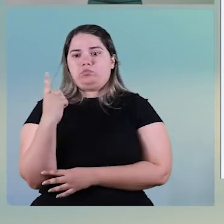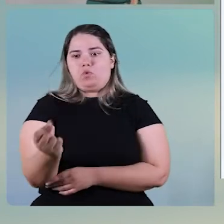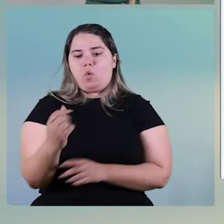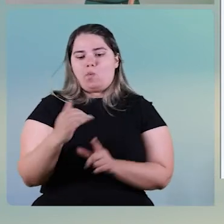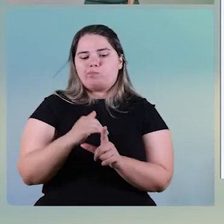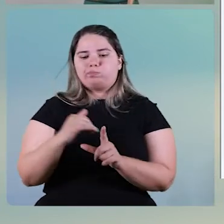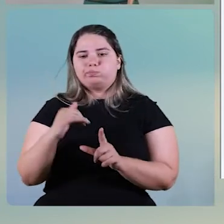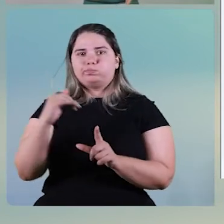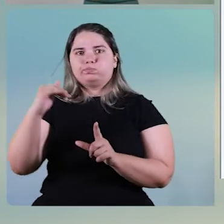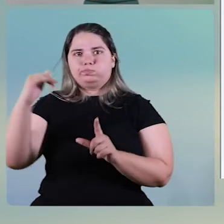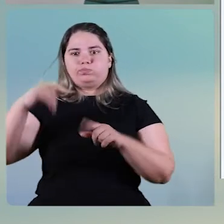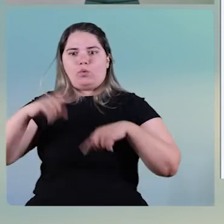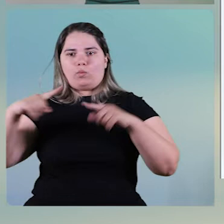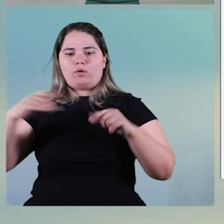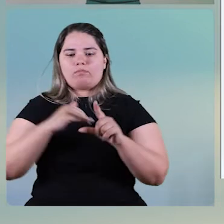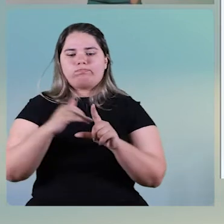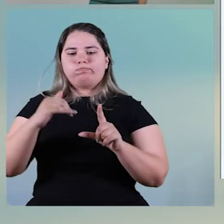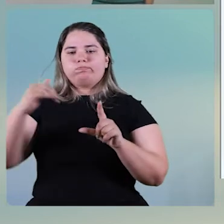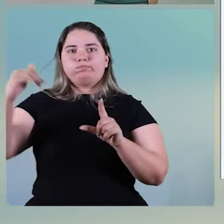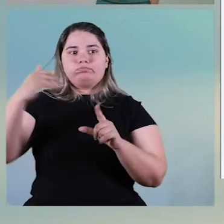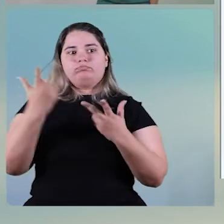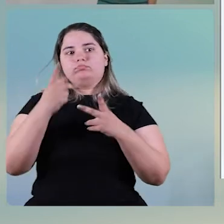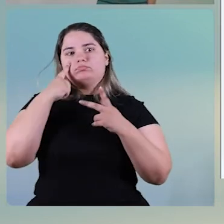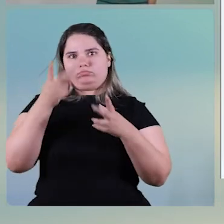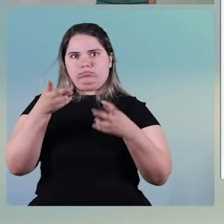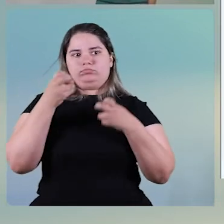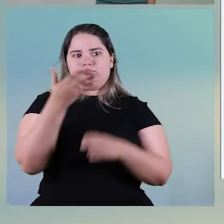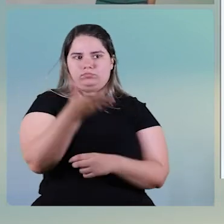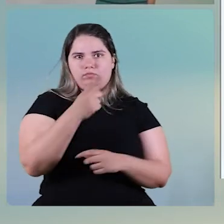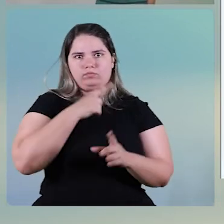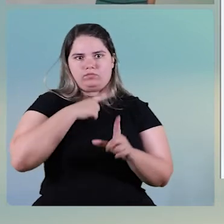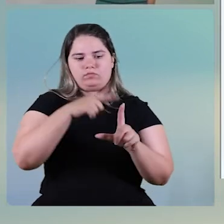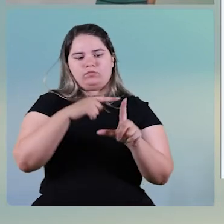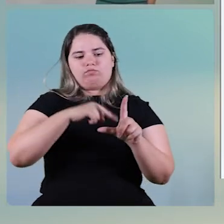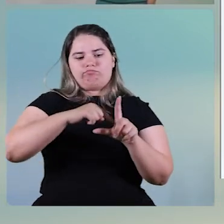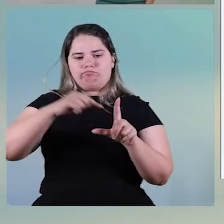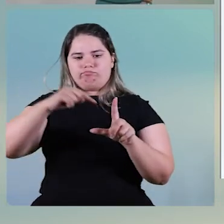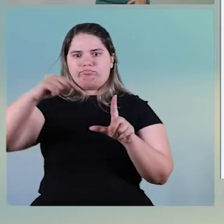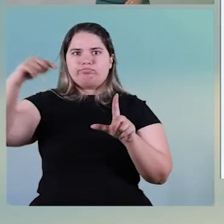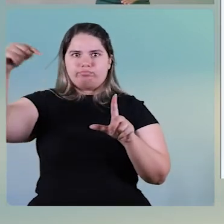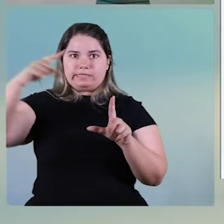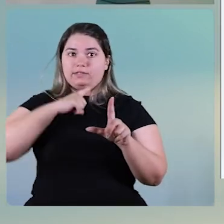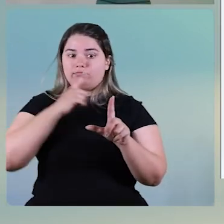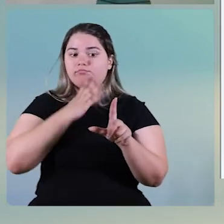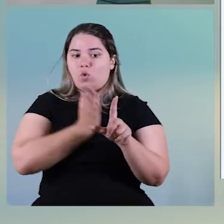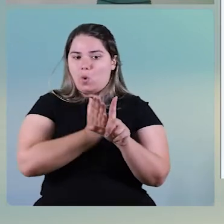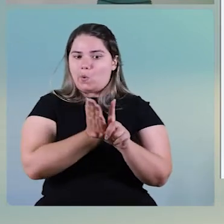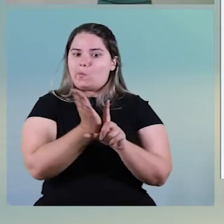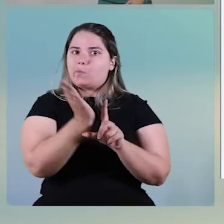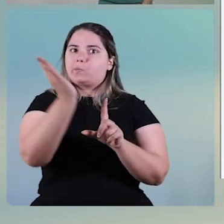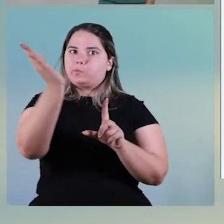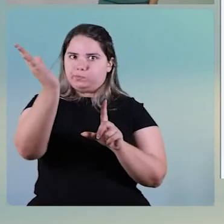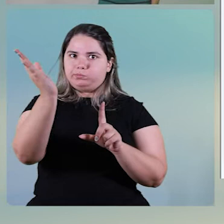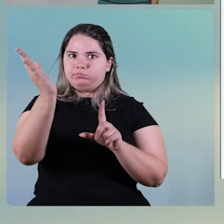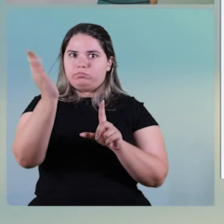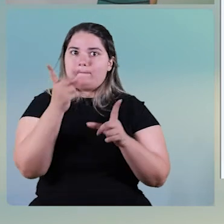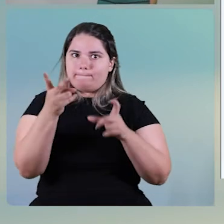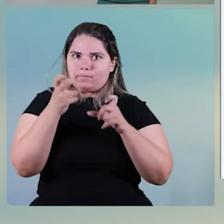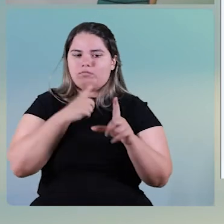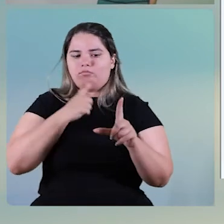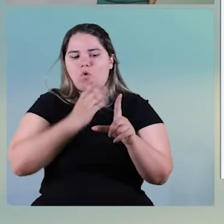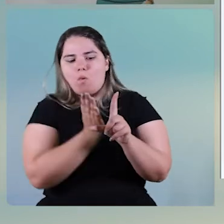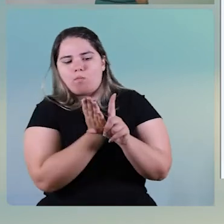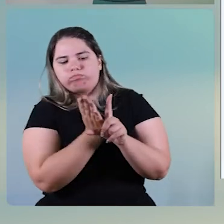movimento acelerado, o gráfico vai ser esse que você está vendo aí, representado por uma reta crescente, que é inclinada para a